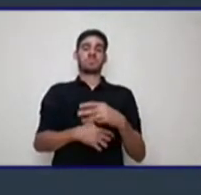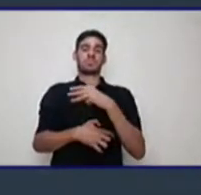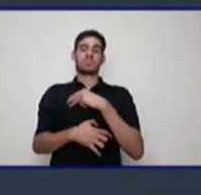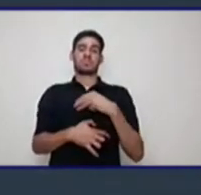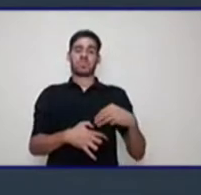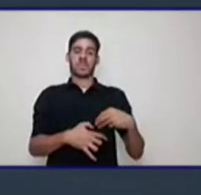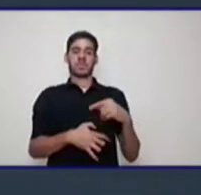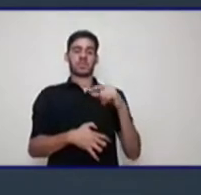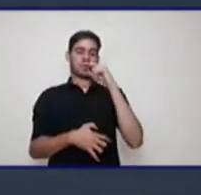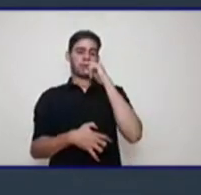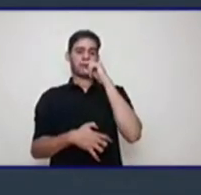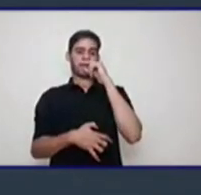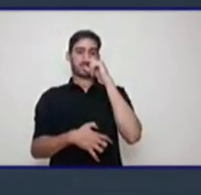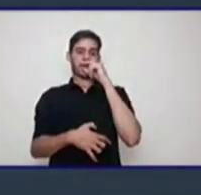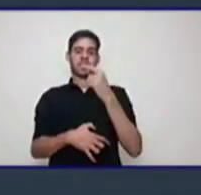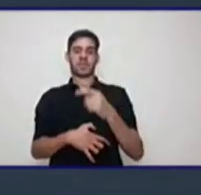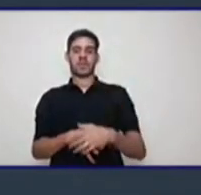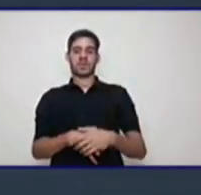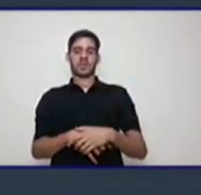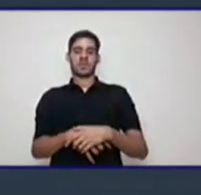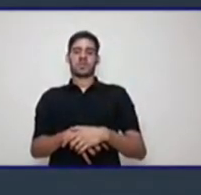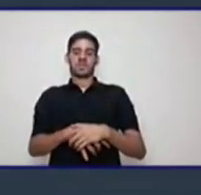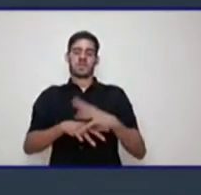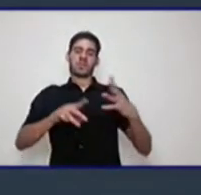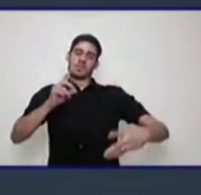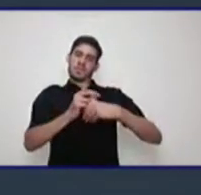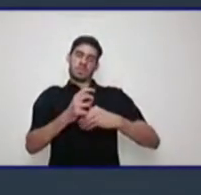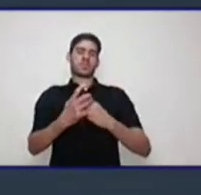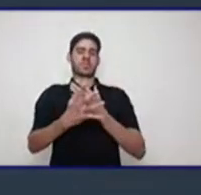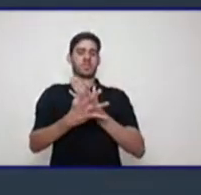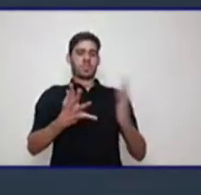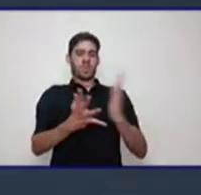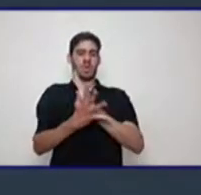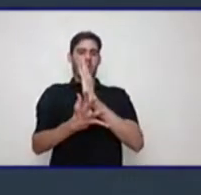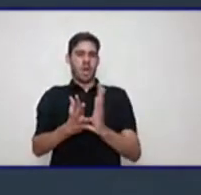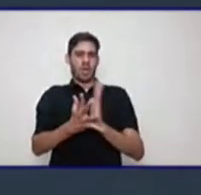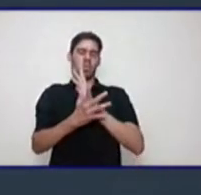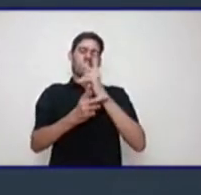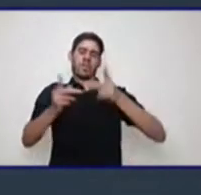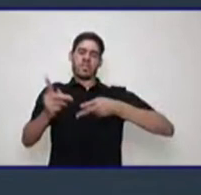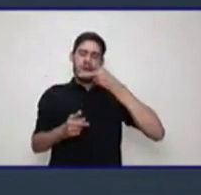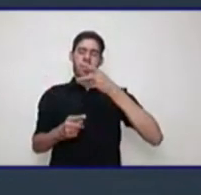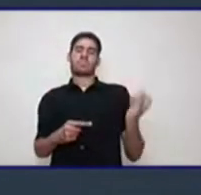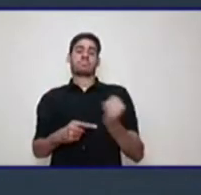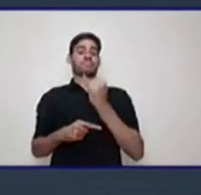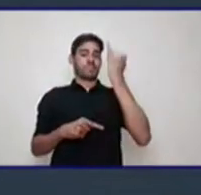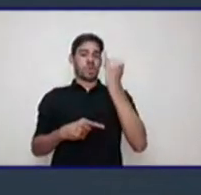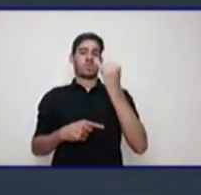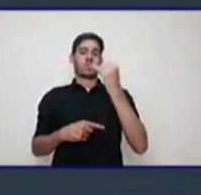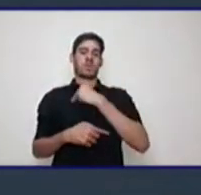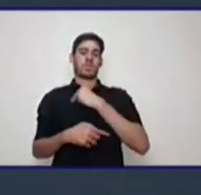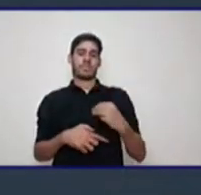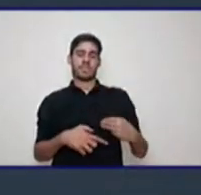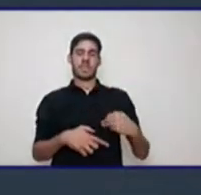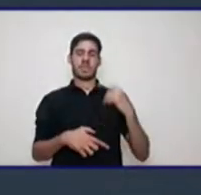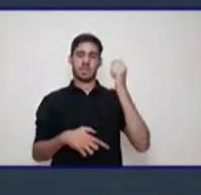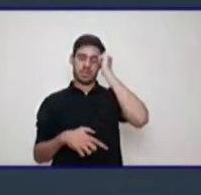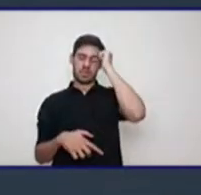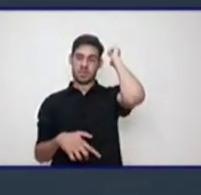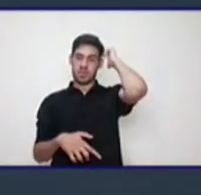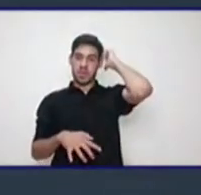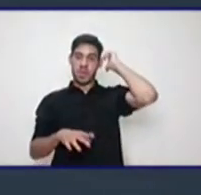ao ministro Fachin, que acresceu alguns fundamentos poderosos também, ao ministro Alexandre,